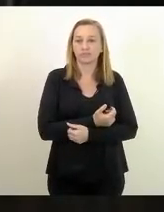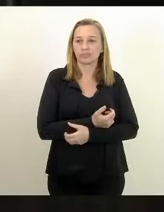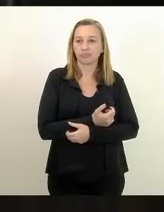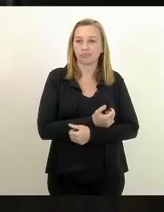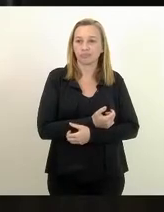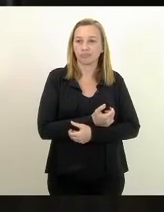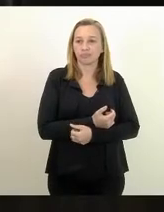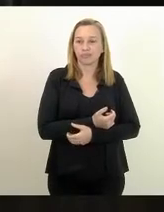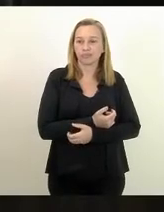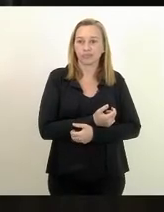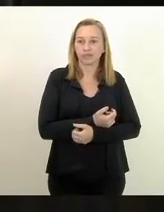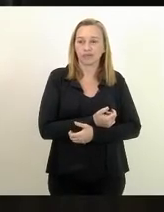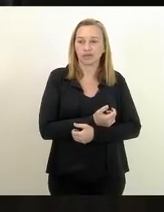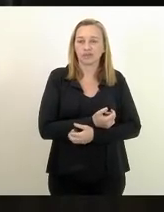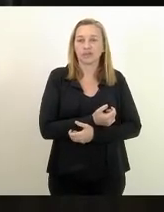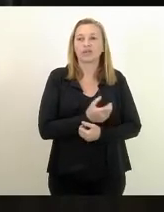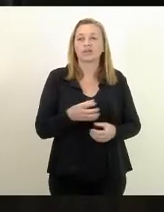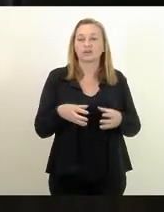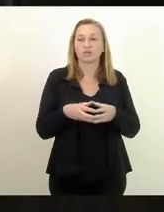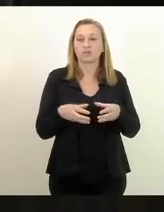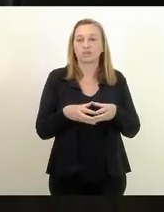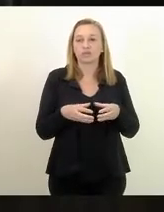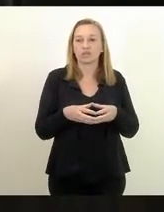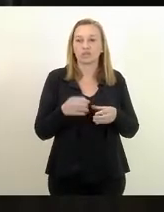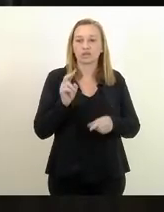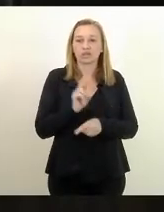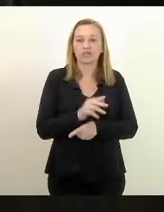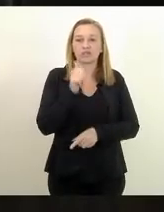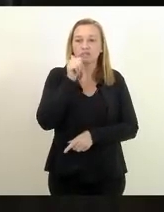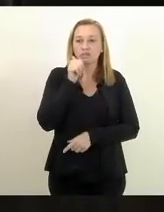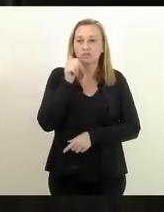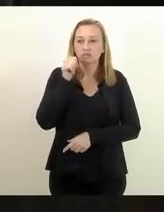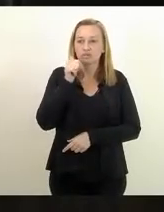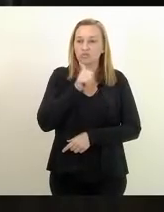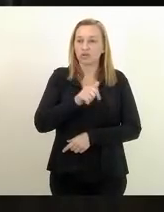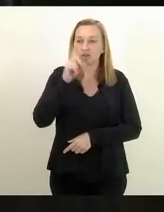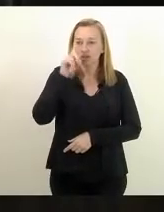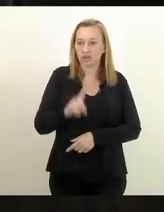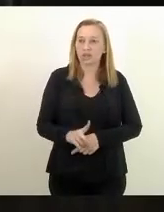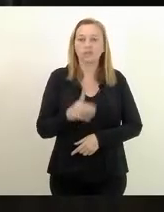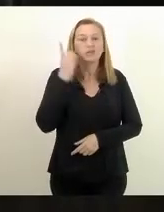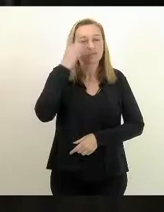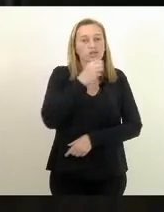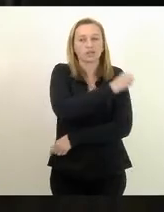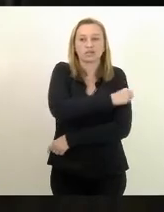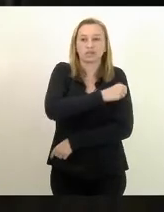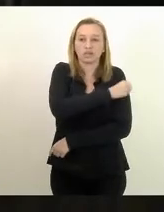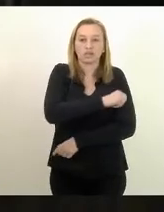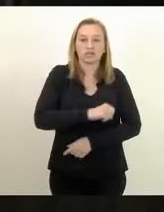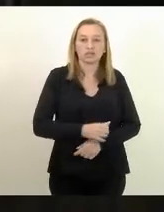emitir parecer pela Comissão de Defesa dos Direitos da Mulher, deputada enfermeira Regiane.